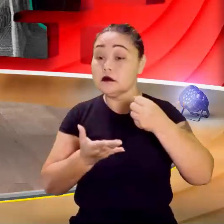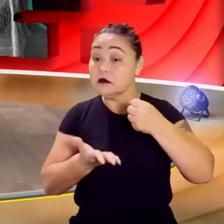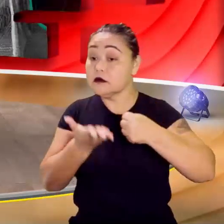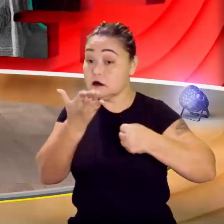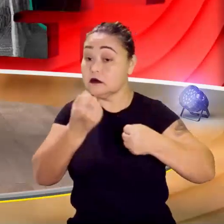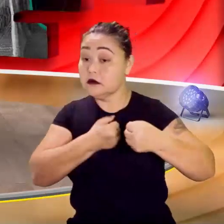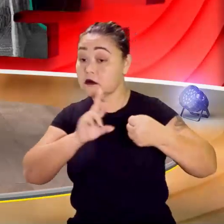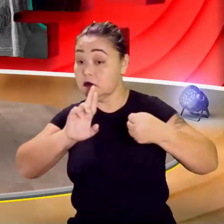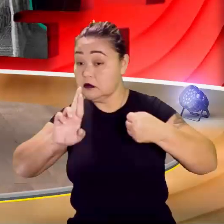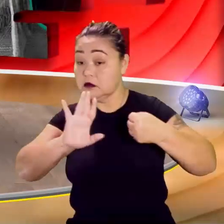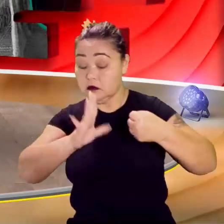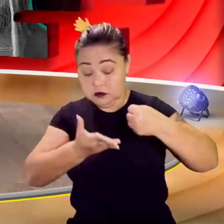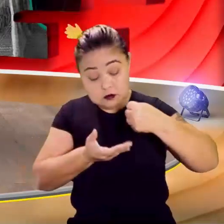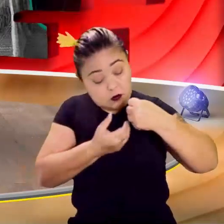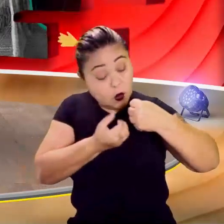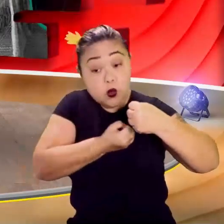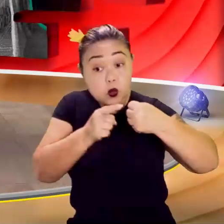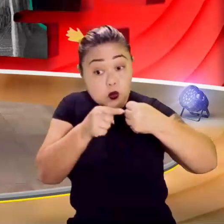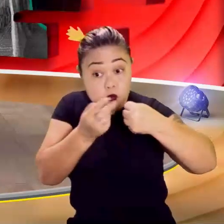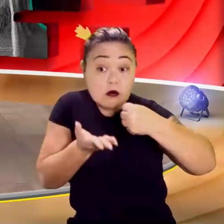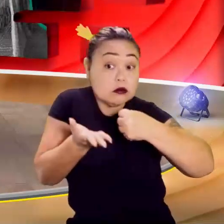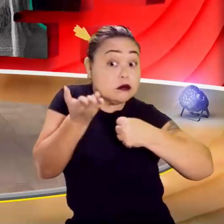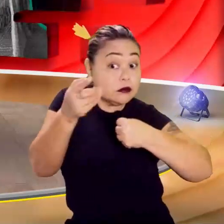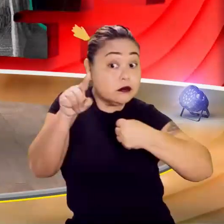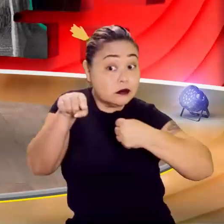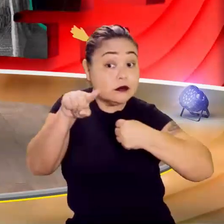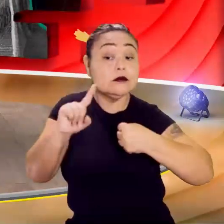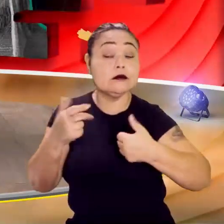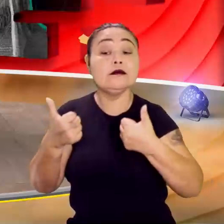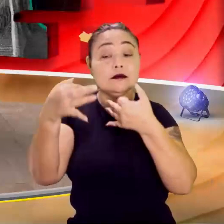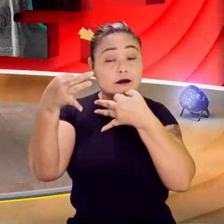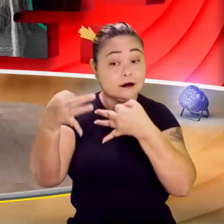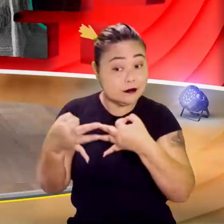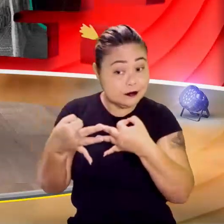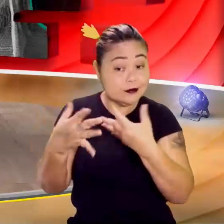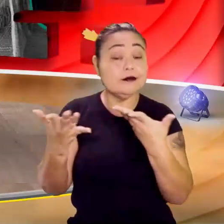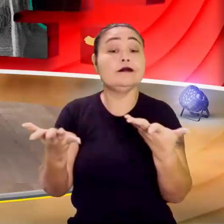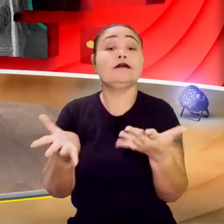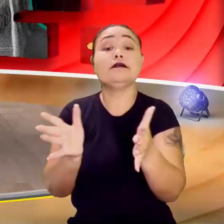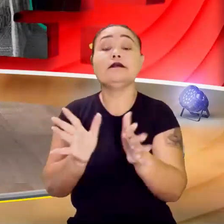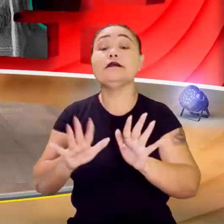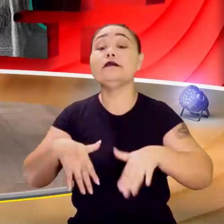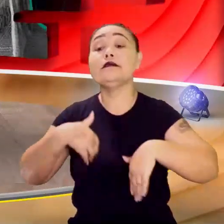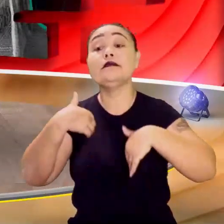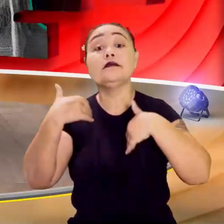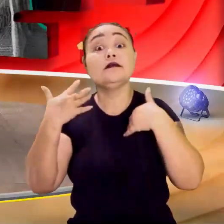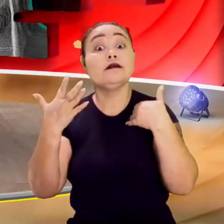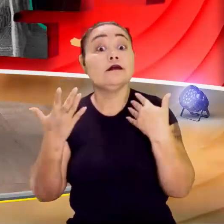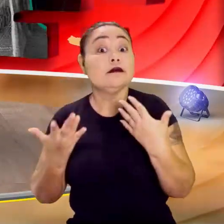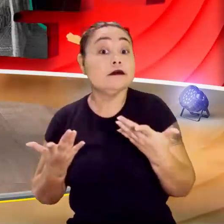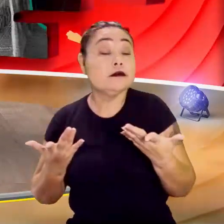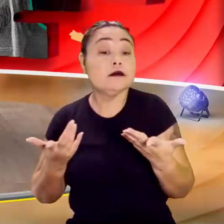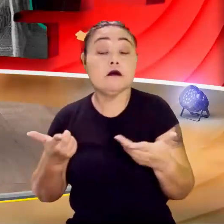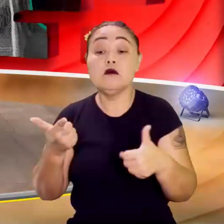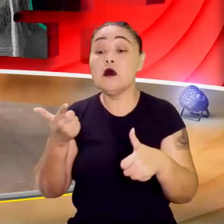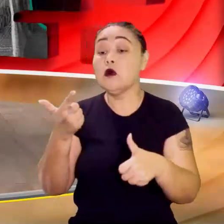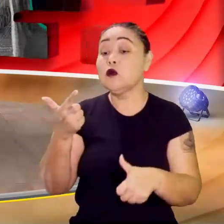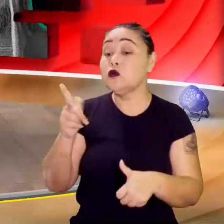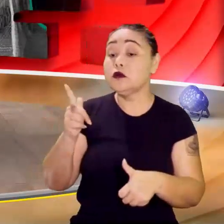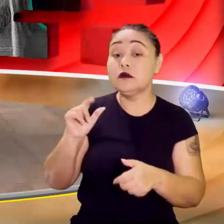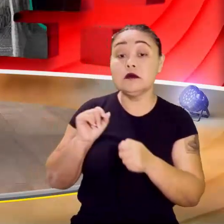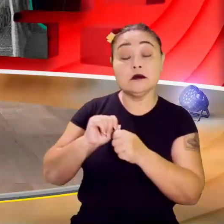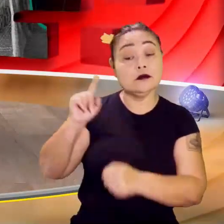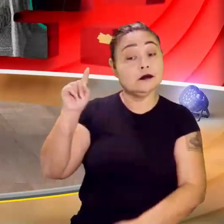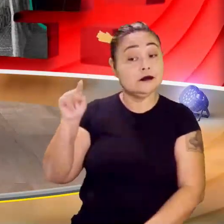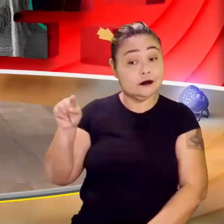é uma potência, né? É algo elevado a alguma coisa, certo? Perfeito. E claro que a gente não pode fugir, né? Não temos como fugir